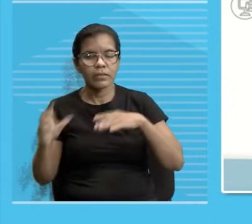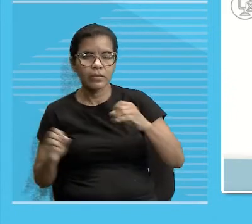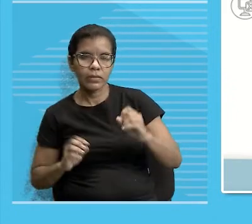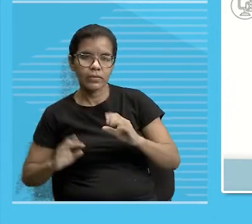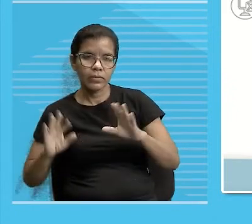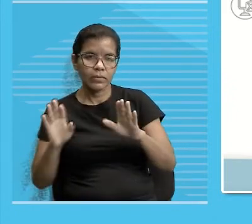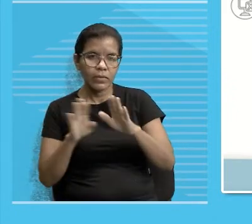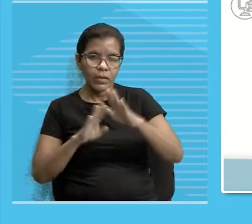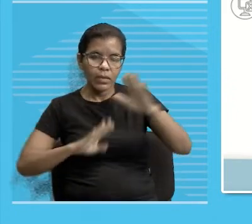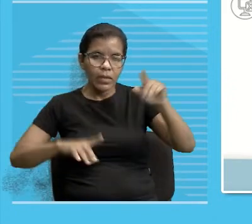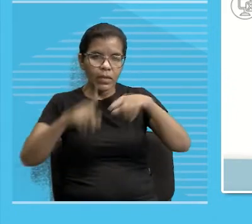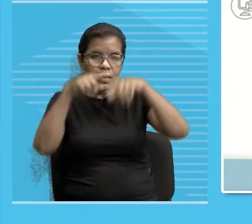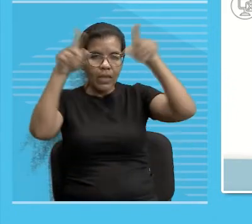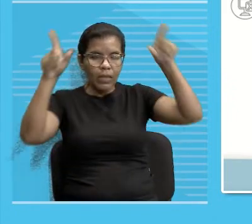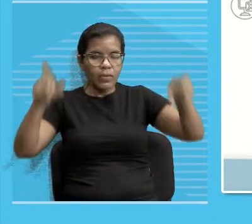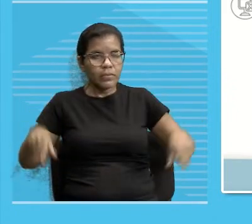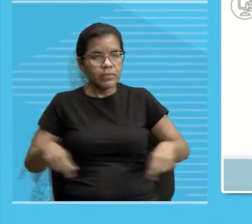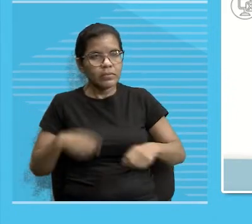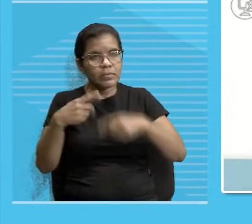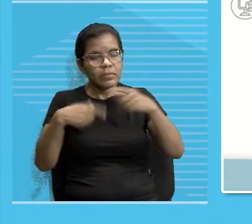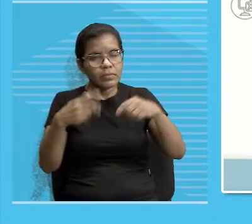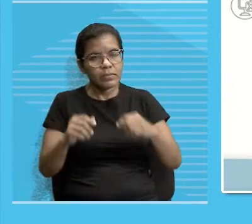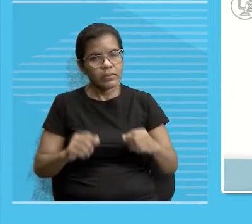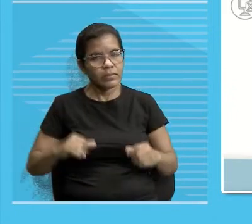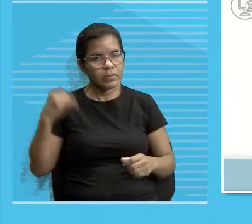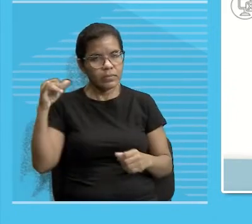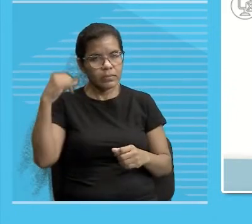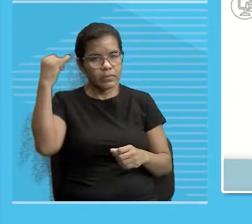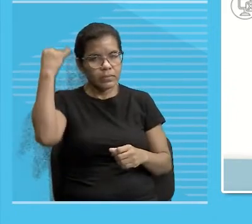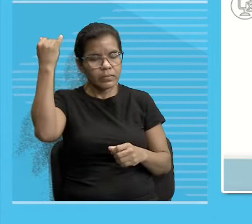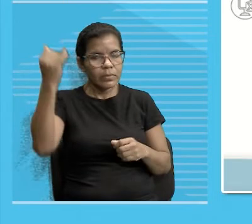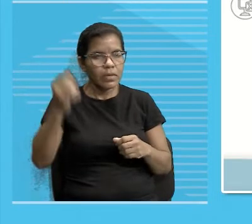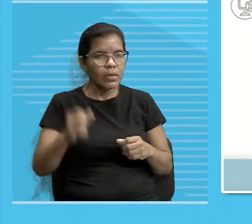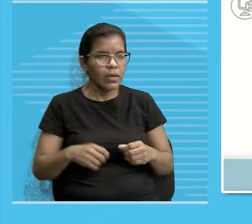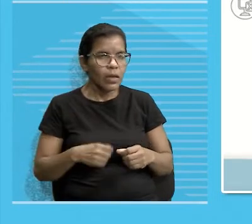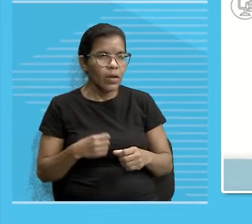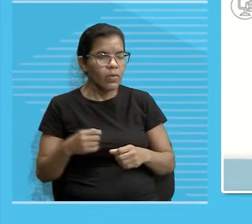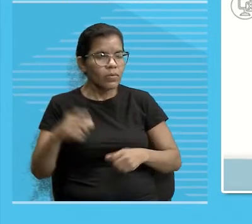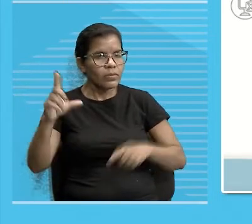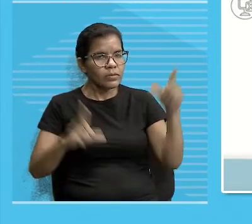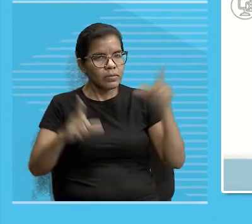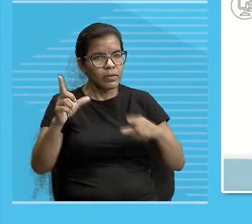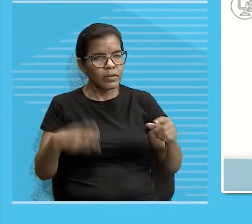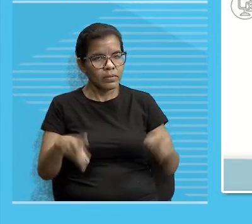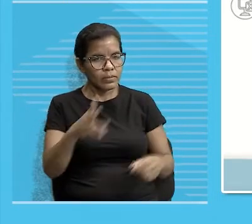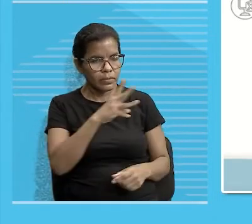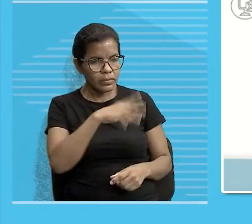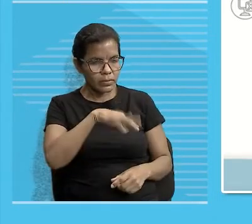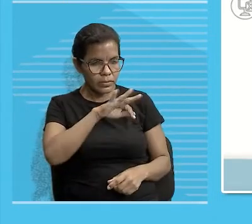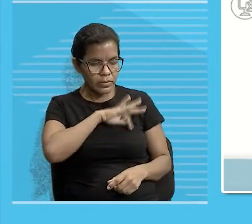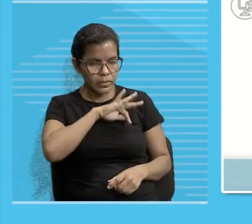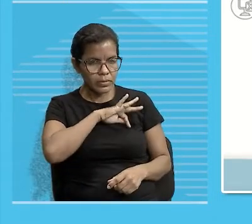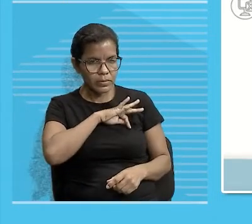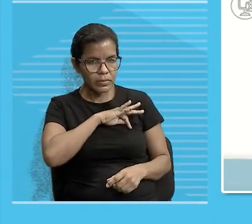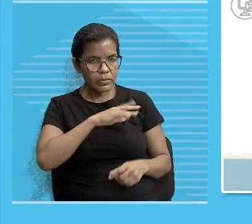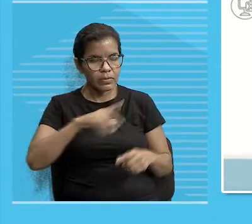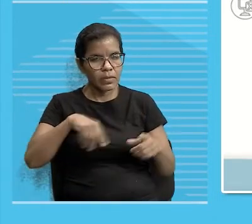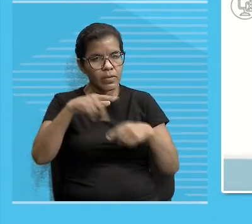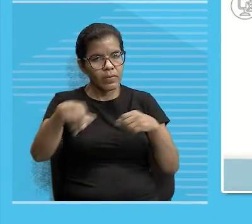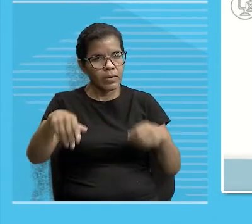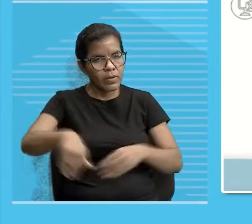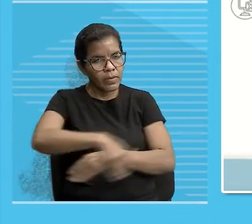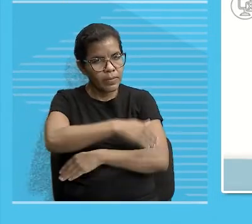Outra coisa interessante, vocês já viram que alguns programas policiais, quando eles vão em algumas partes, alguns